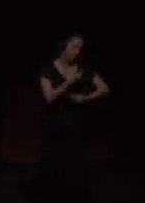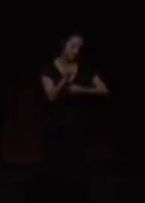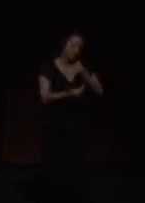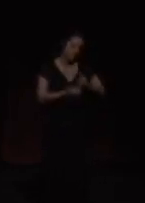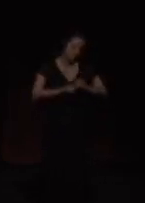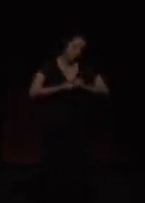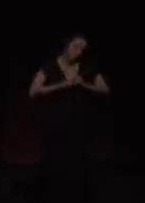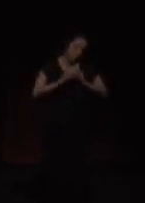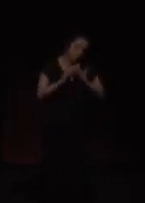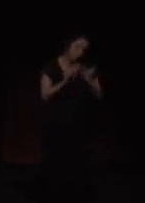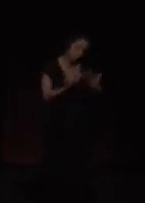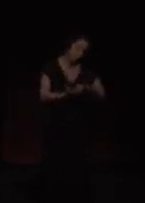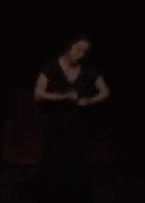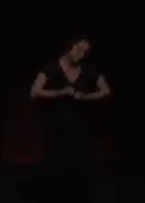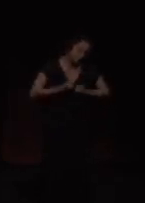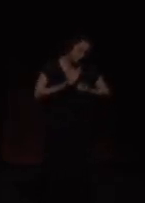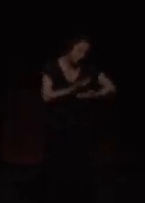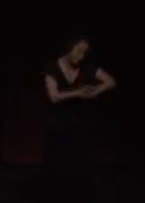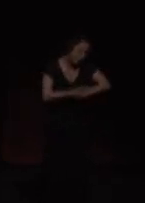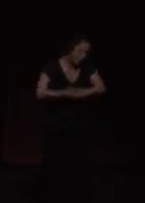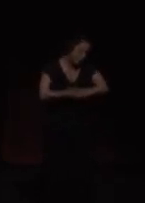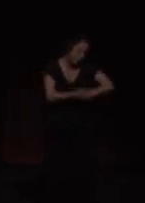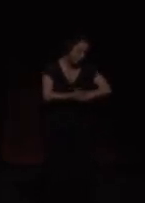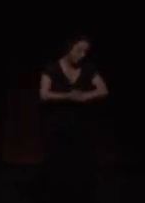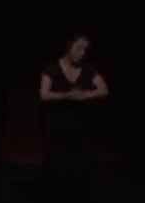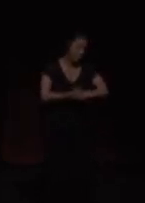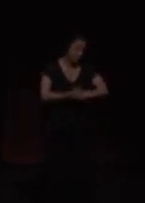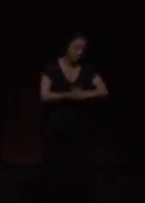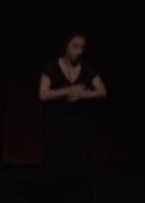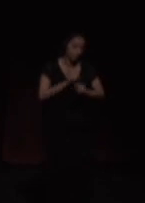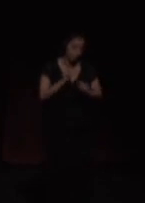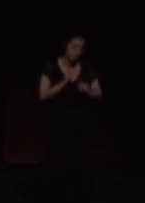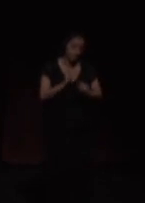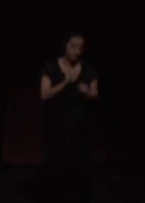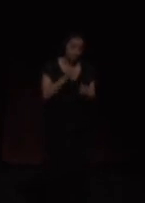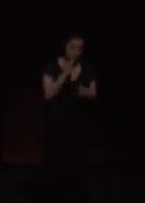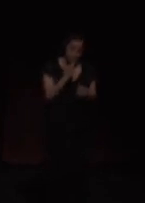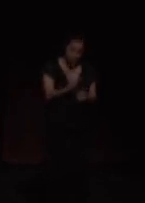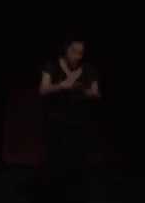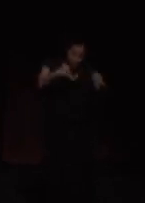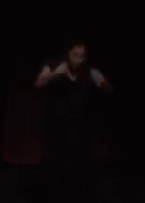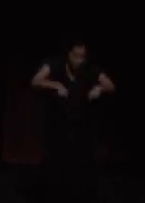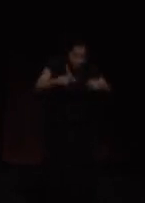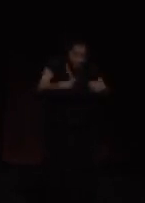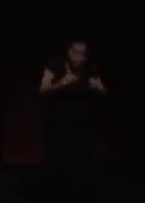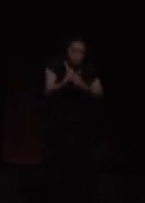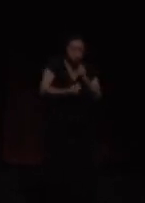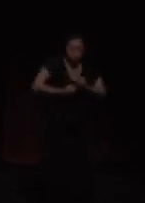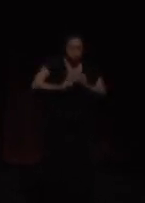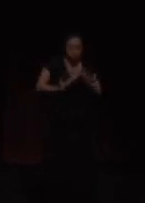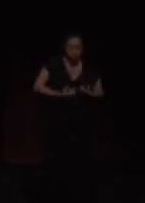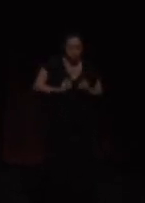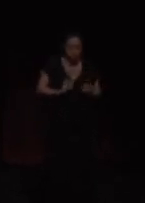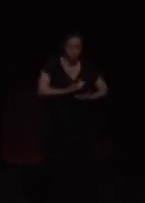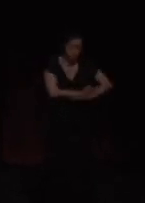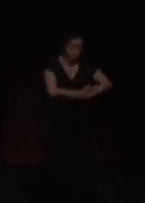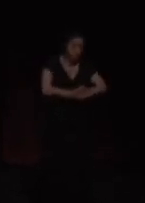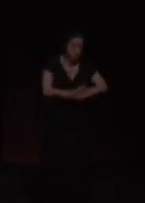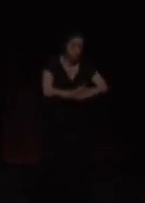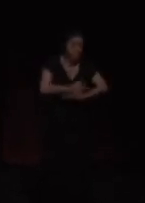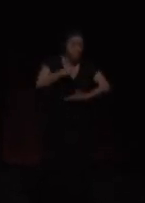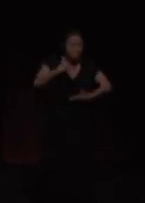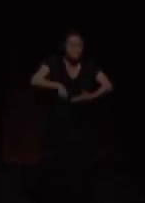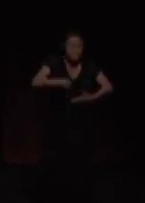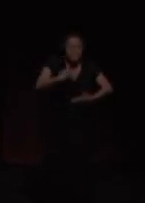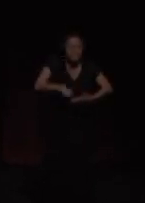poesia pela própria necessidade de trabalhar na língua. Porque para o bebê é uma necessidade